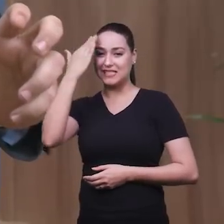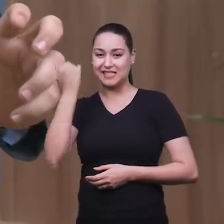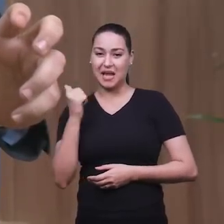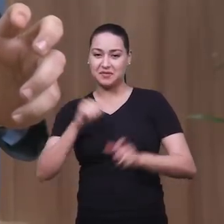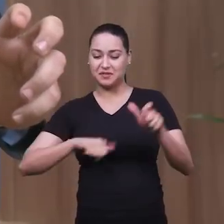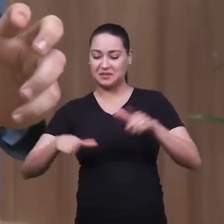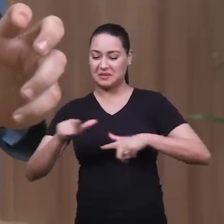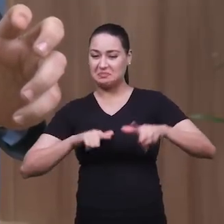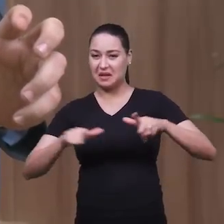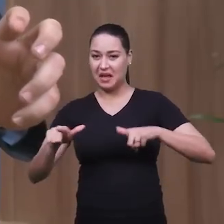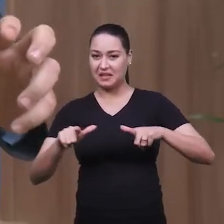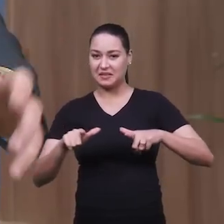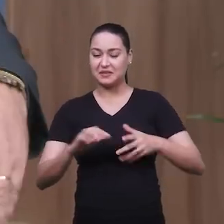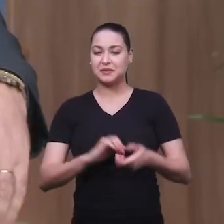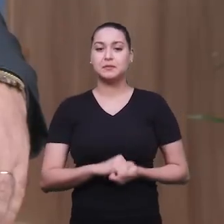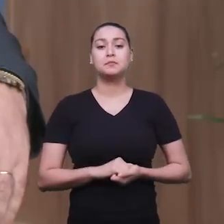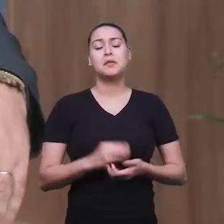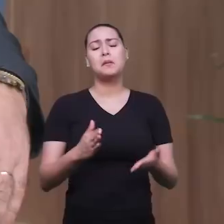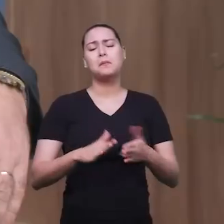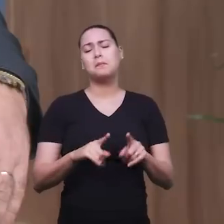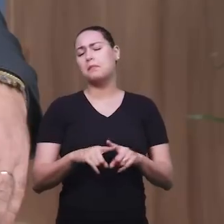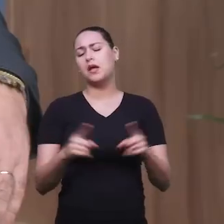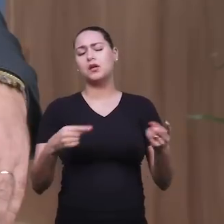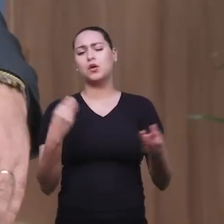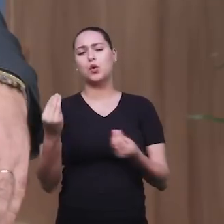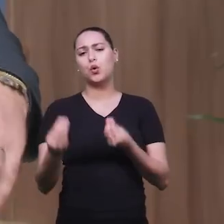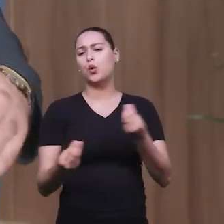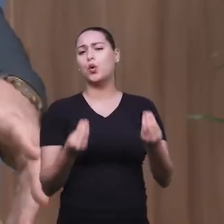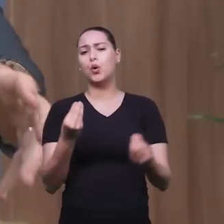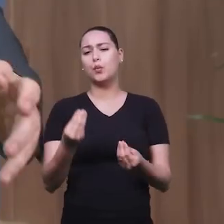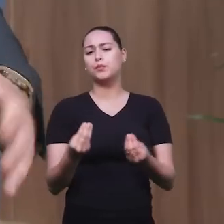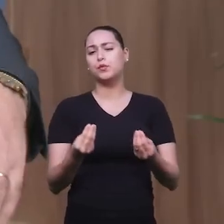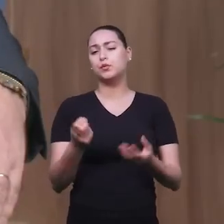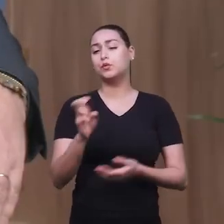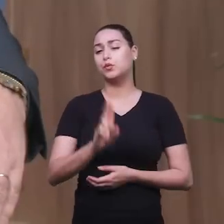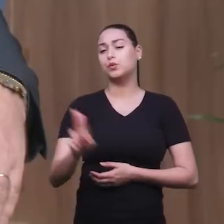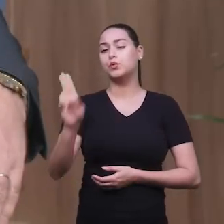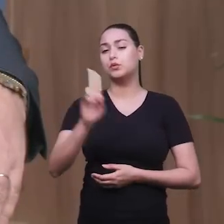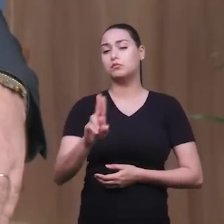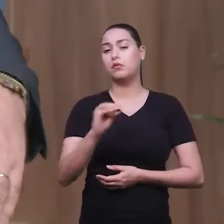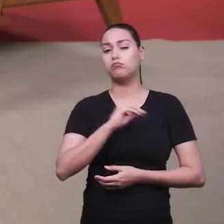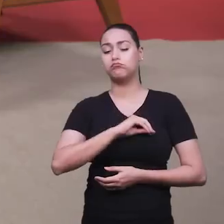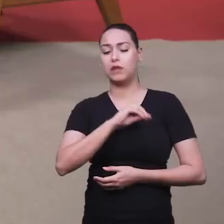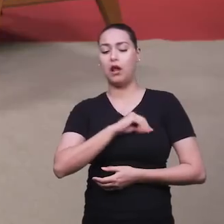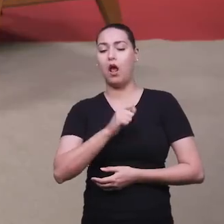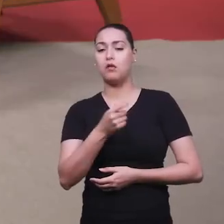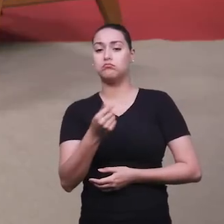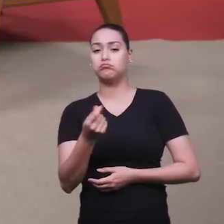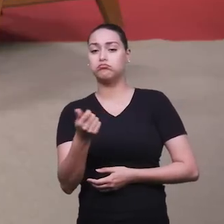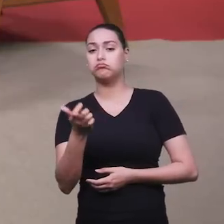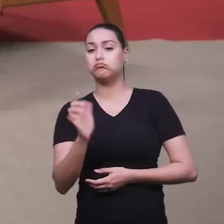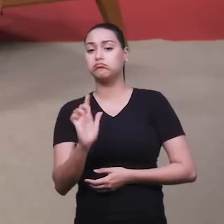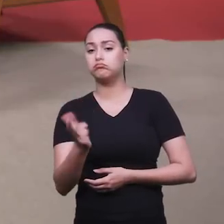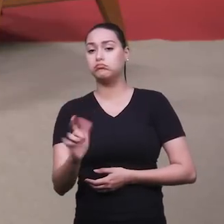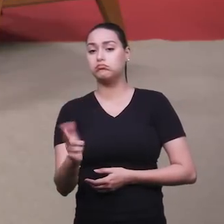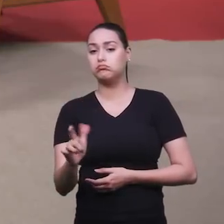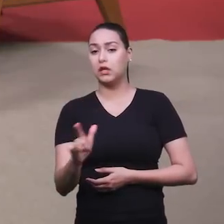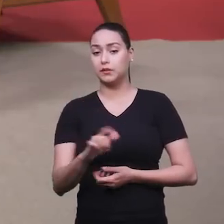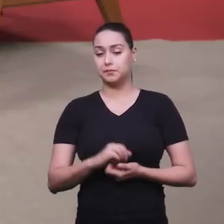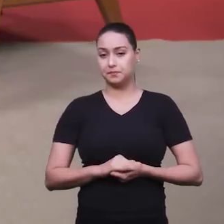questão trabalhista, mas como é que a gente aplica o assalariado? Bem,